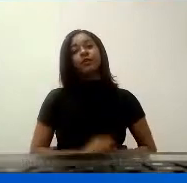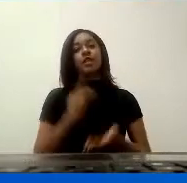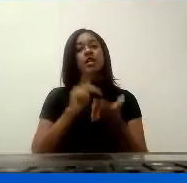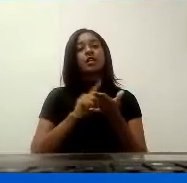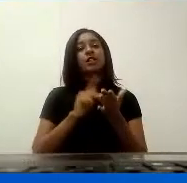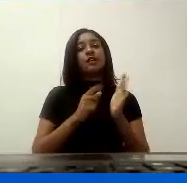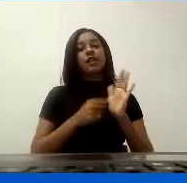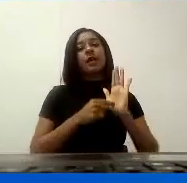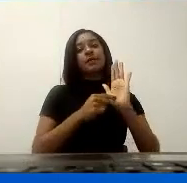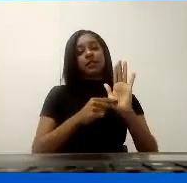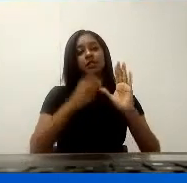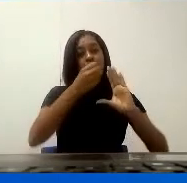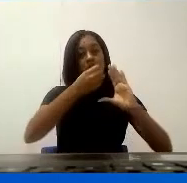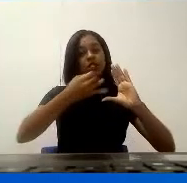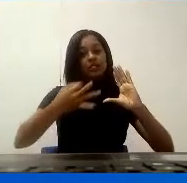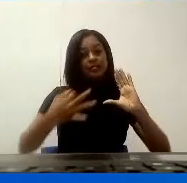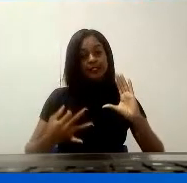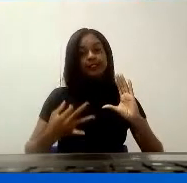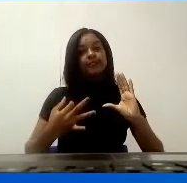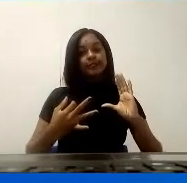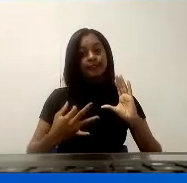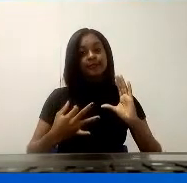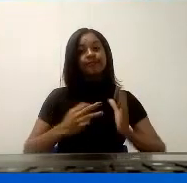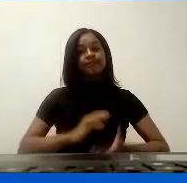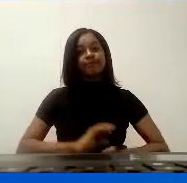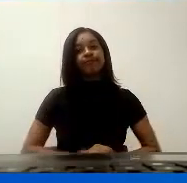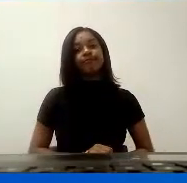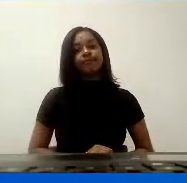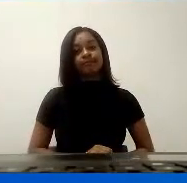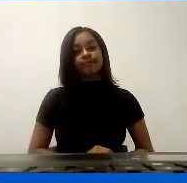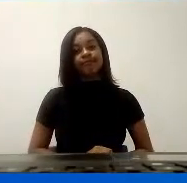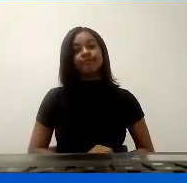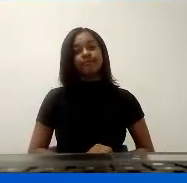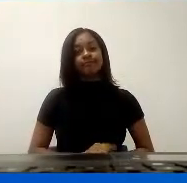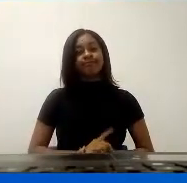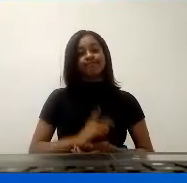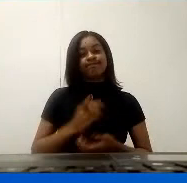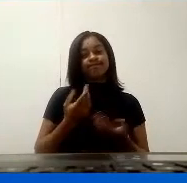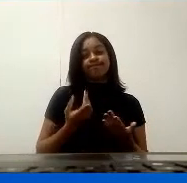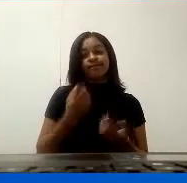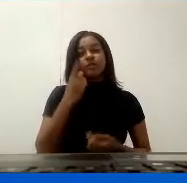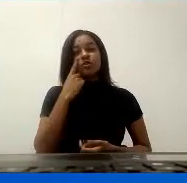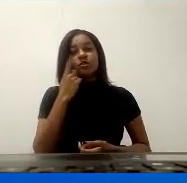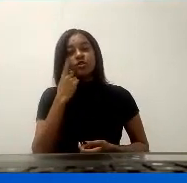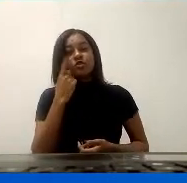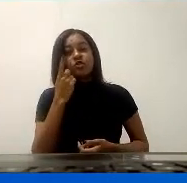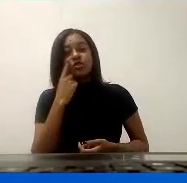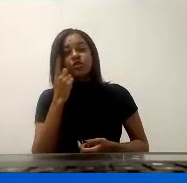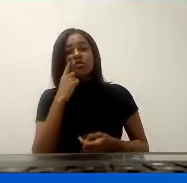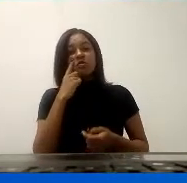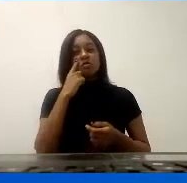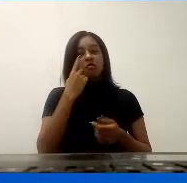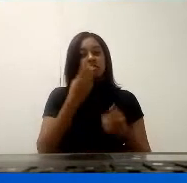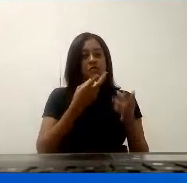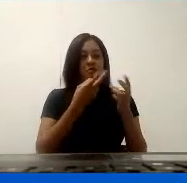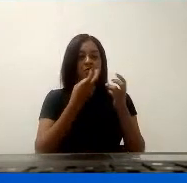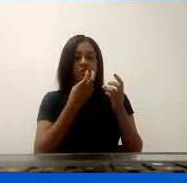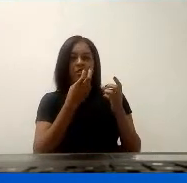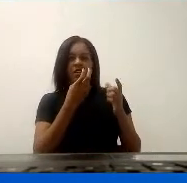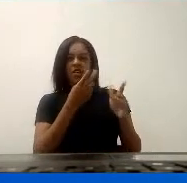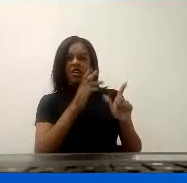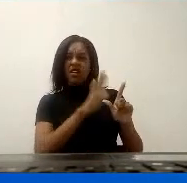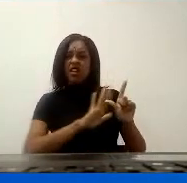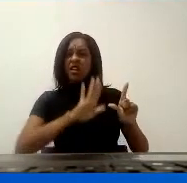características então logicamente quando eu vou olhar um simulador eu vou trabalhar um programa